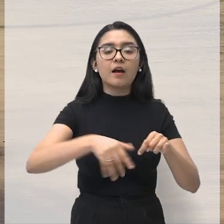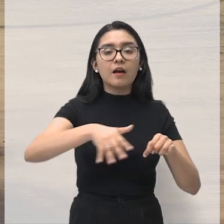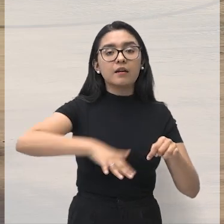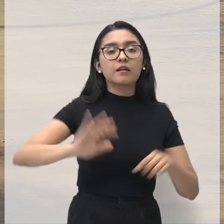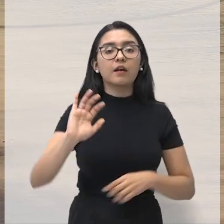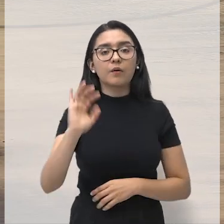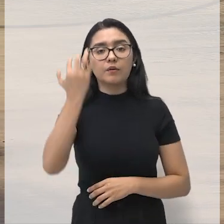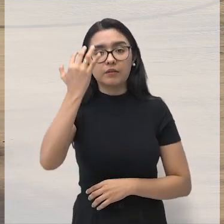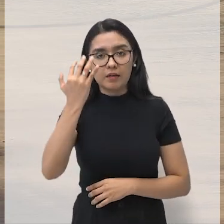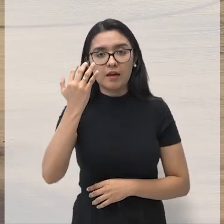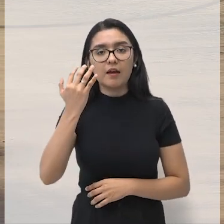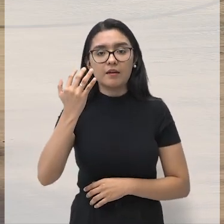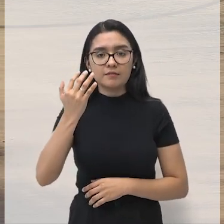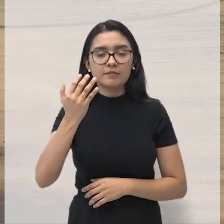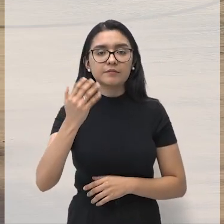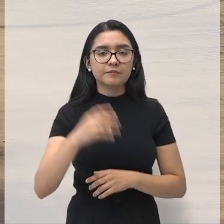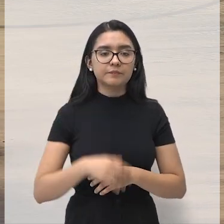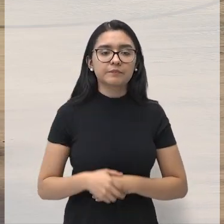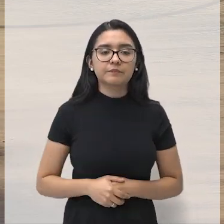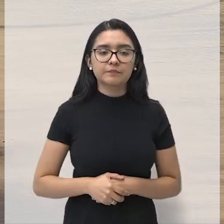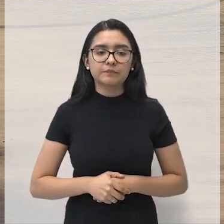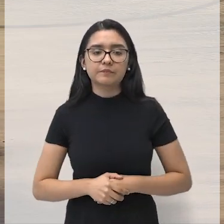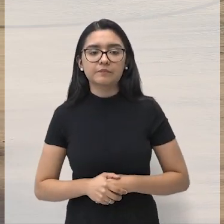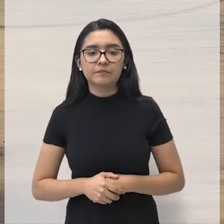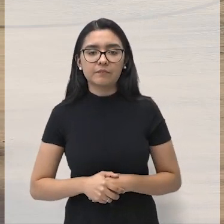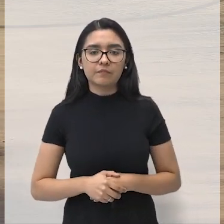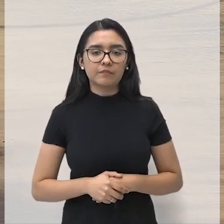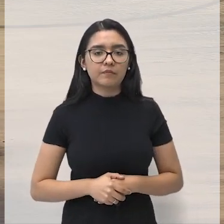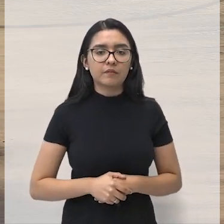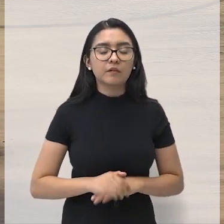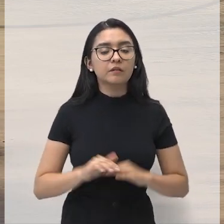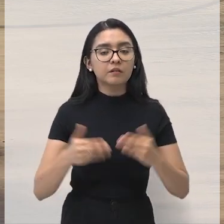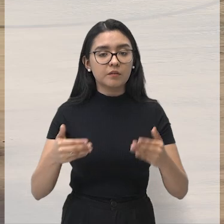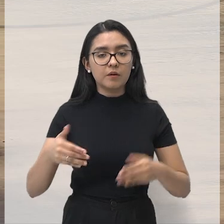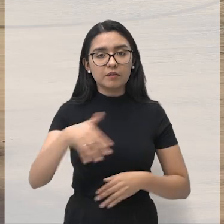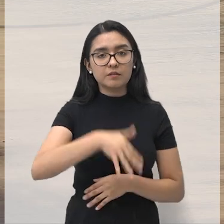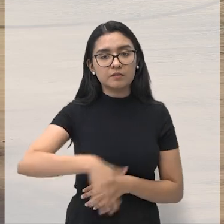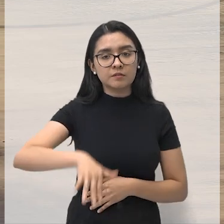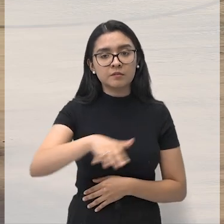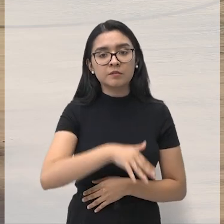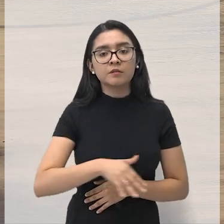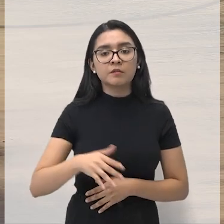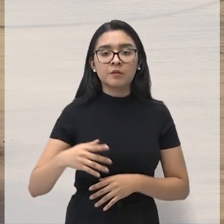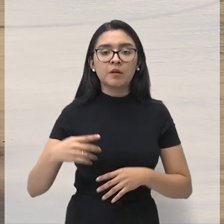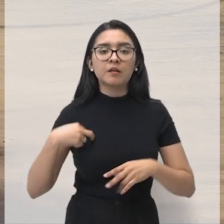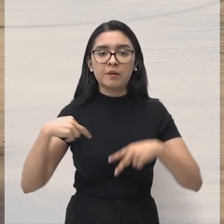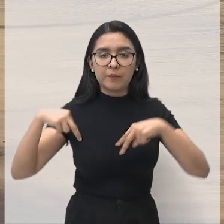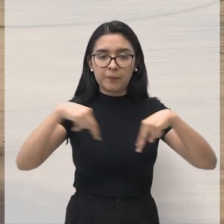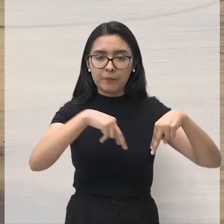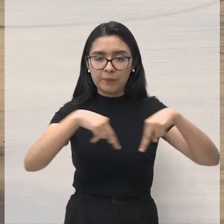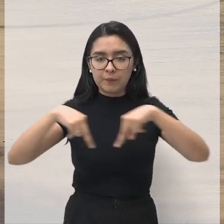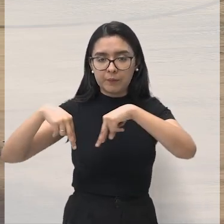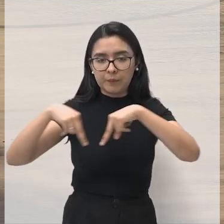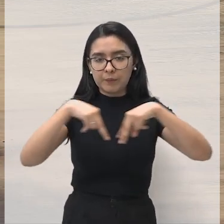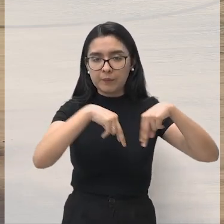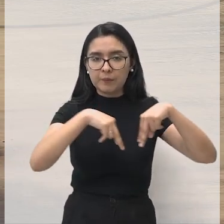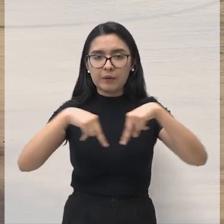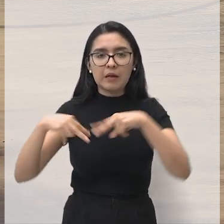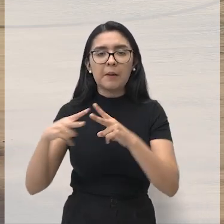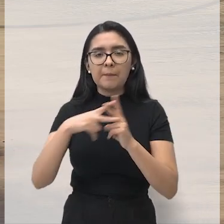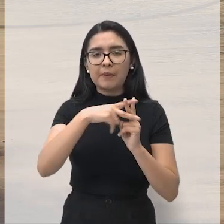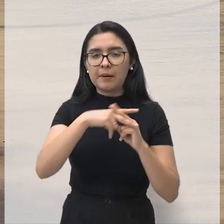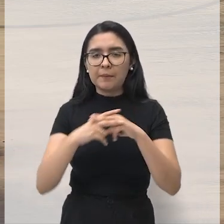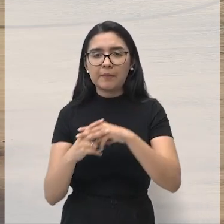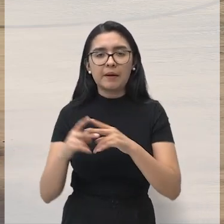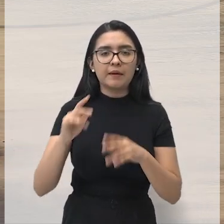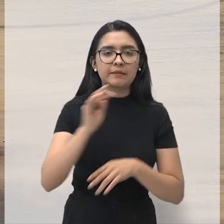faz, né, que acontece a luta marajoara. É nesse espaço que os oponentes vão ali fazer todas as técnicas